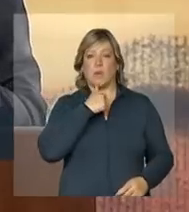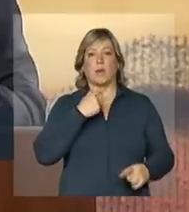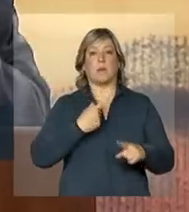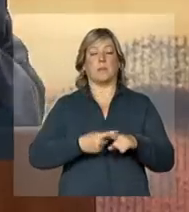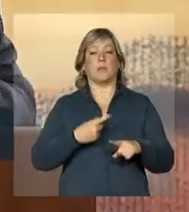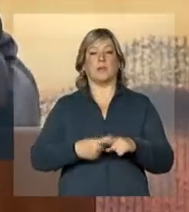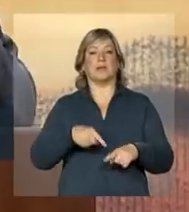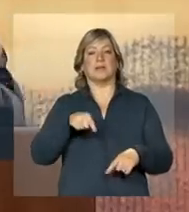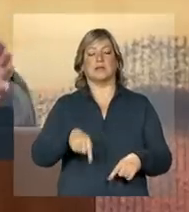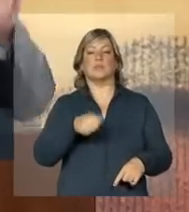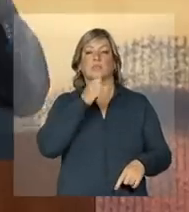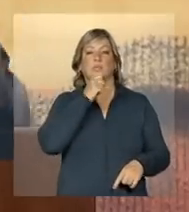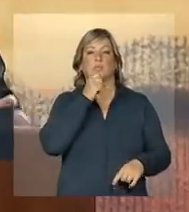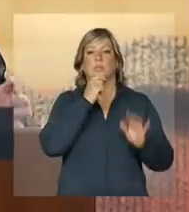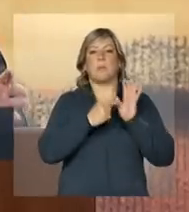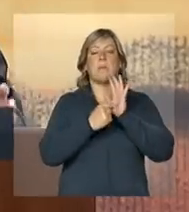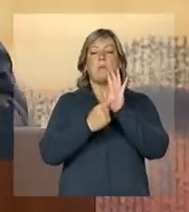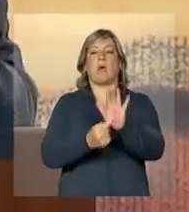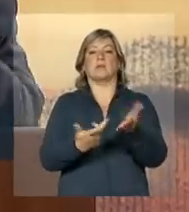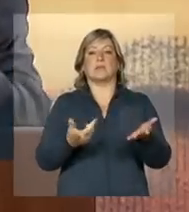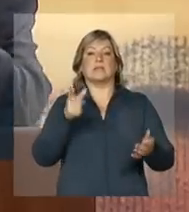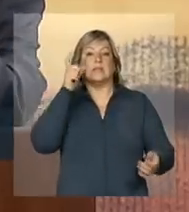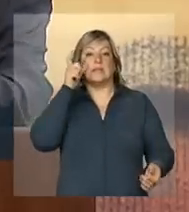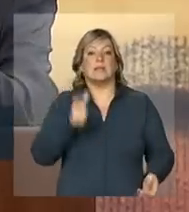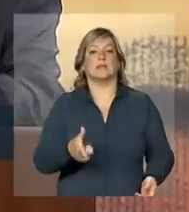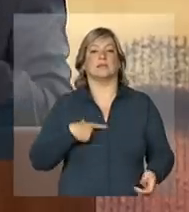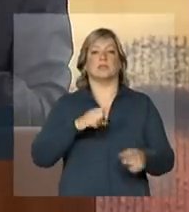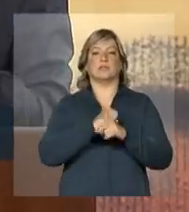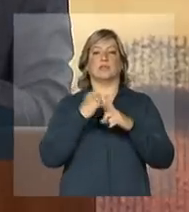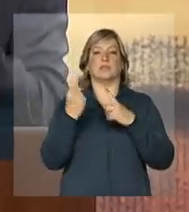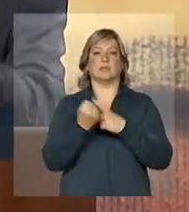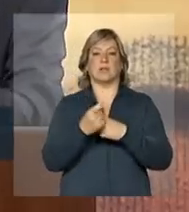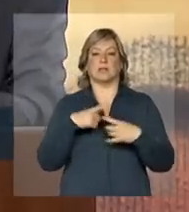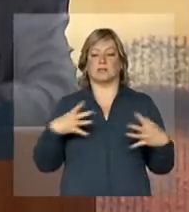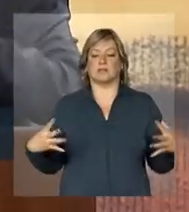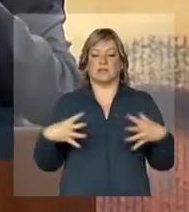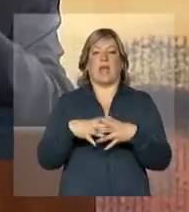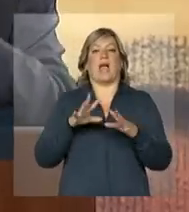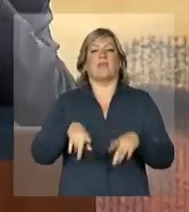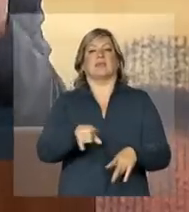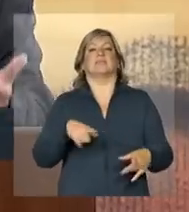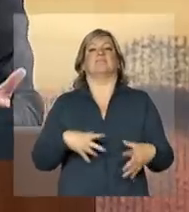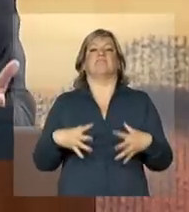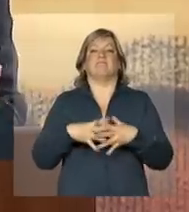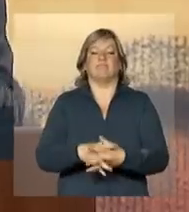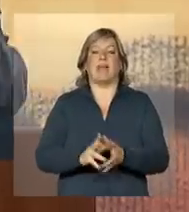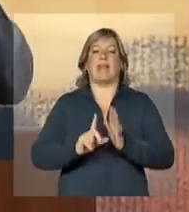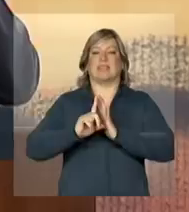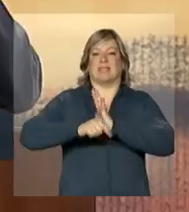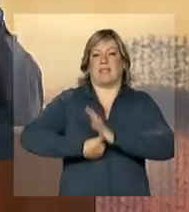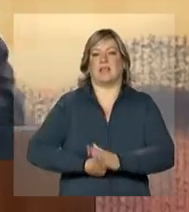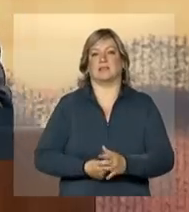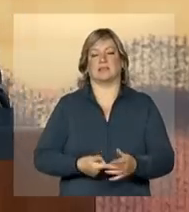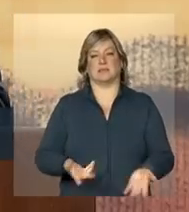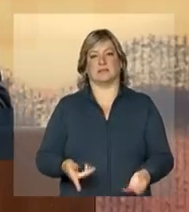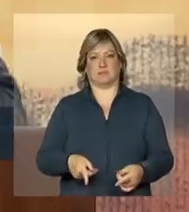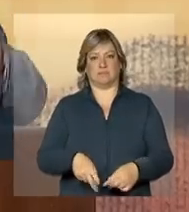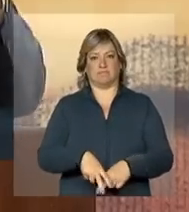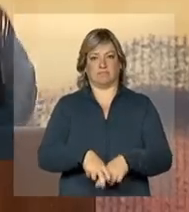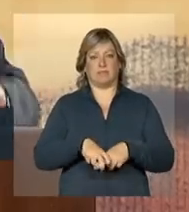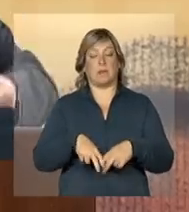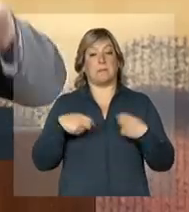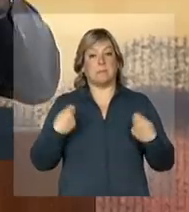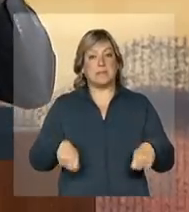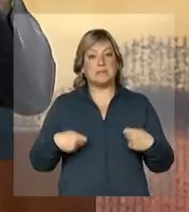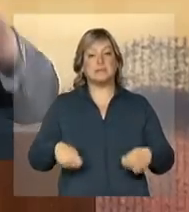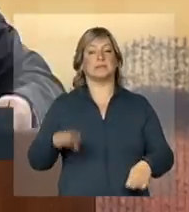claramente interesses sociais que conflitam e esses interesses sociais muitas vezes atrasam o procedimento definitivo então também qualificar o